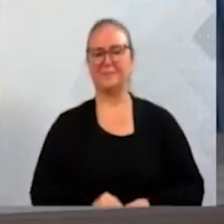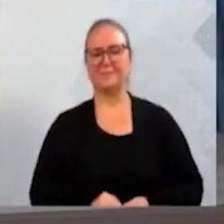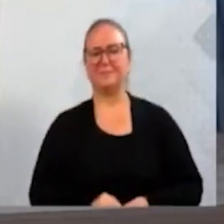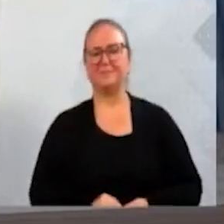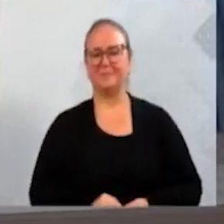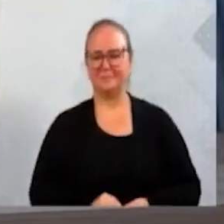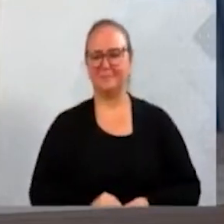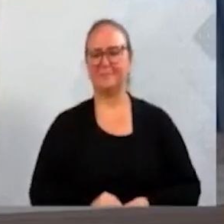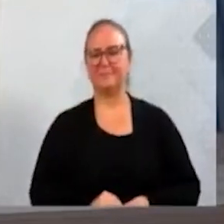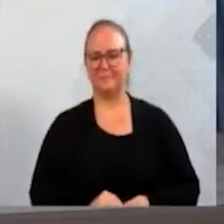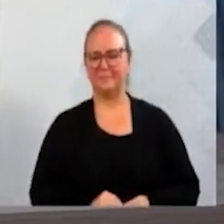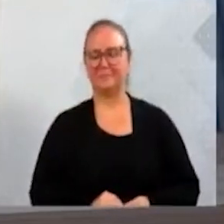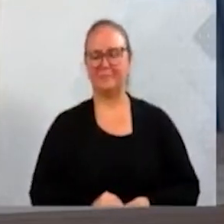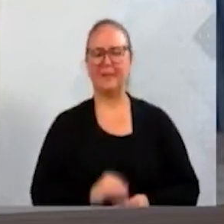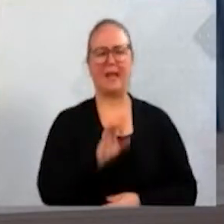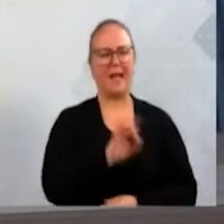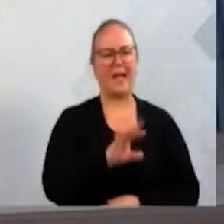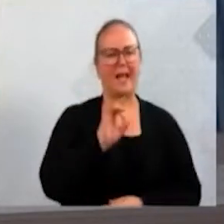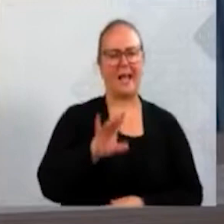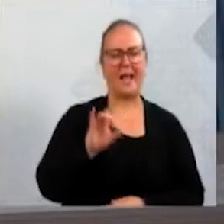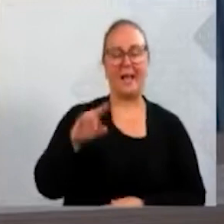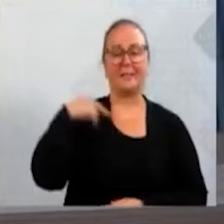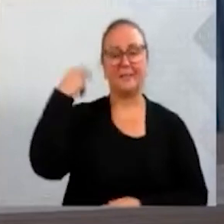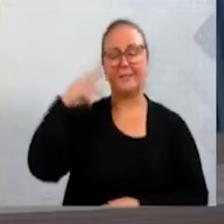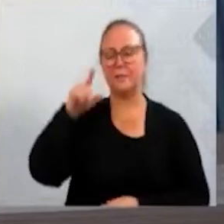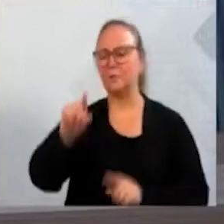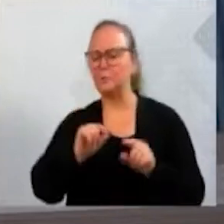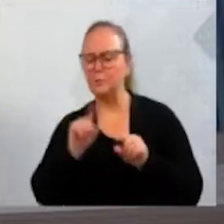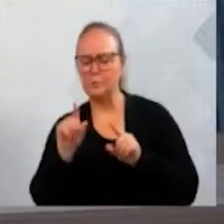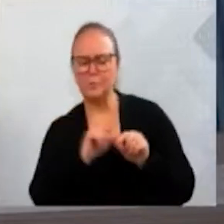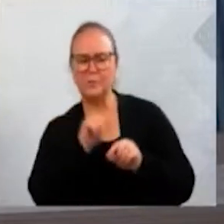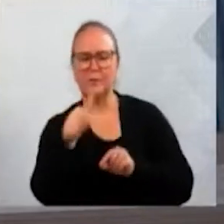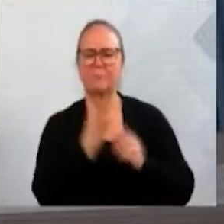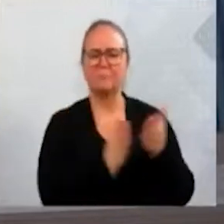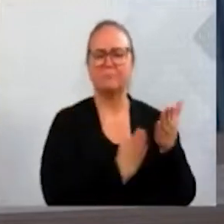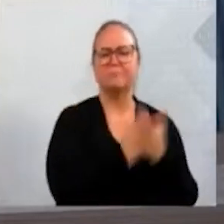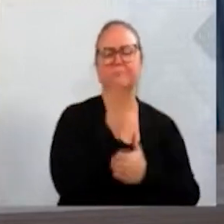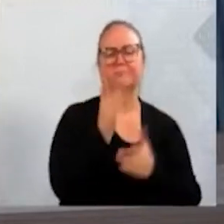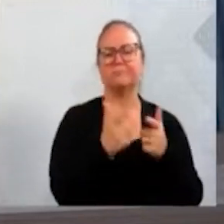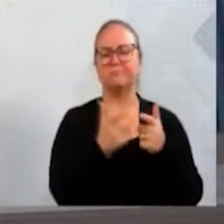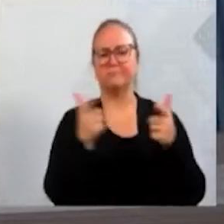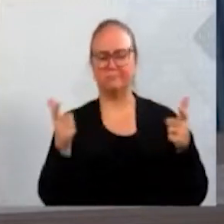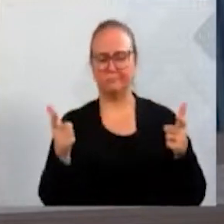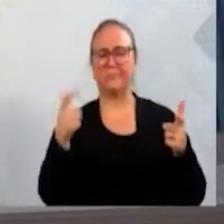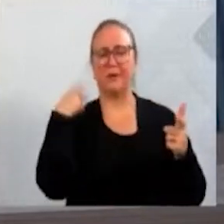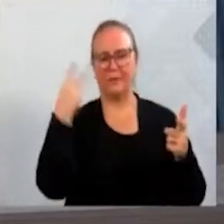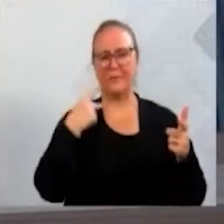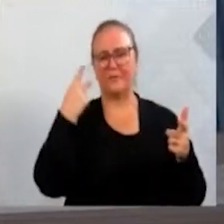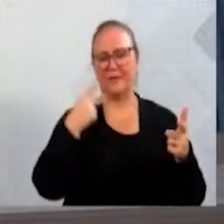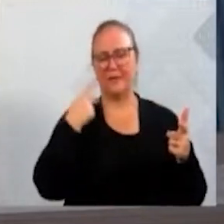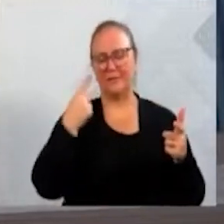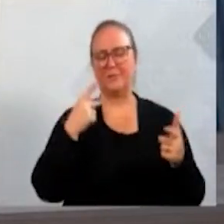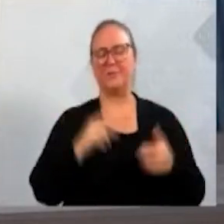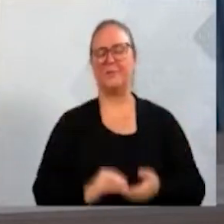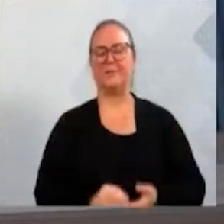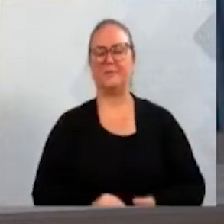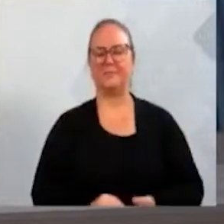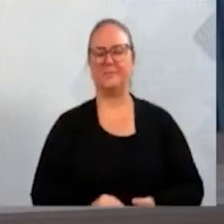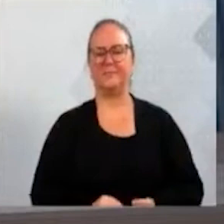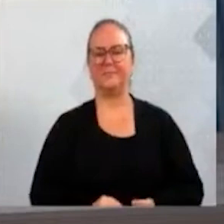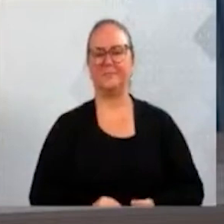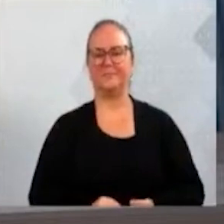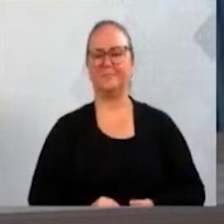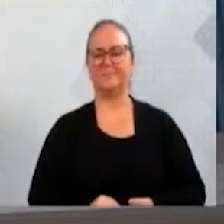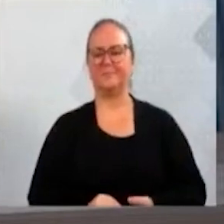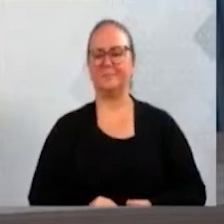foram escolhidos pelos vereadores e aprovados pelos demais vereadores desta casa Legislativa